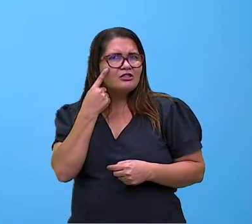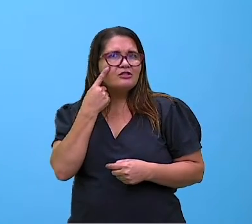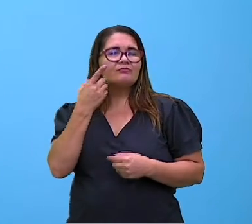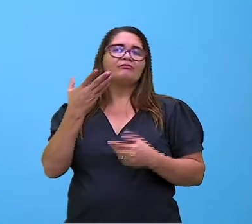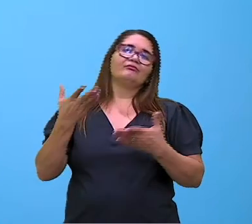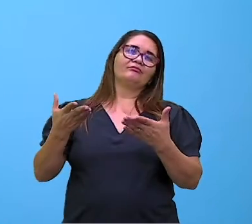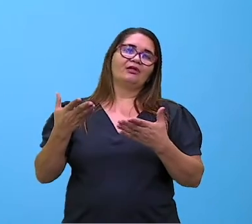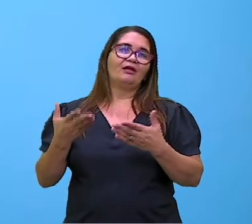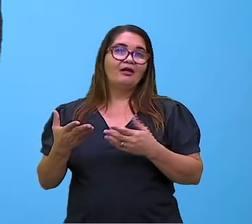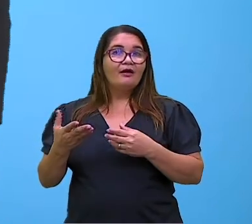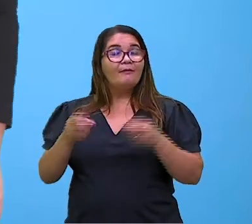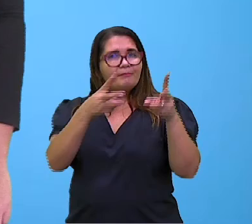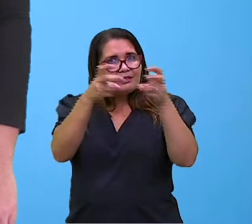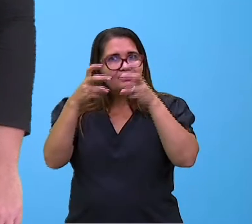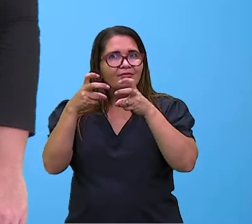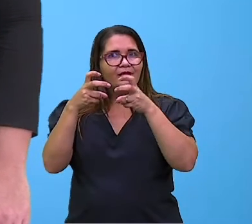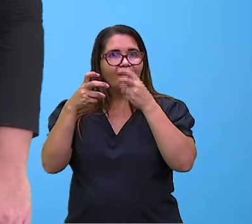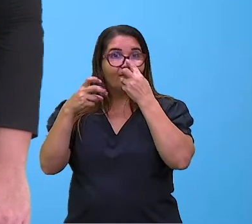Observaram aqui?